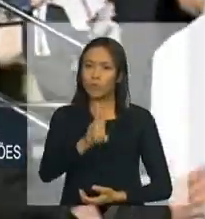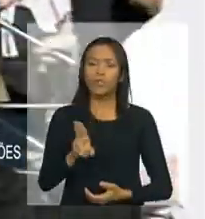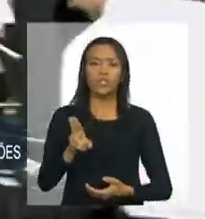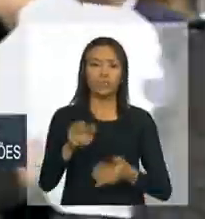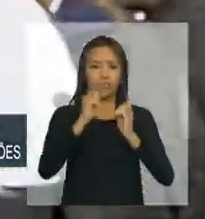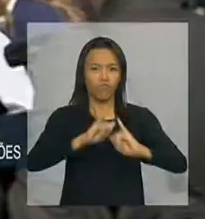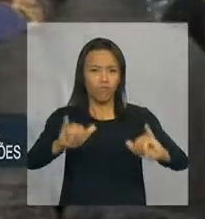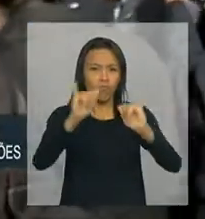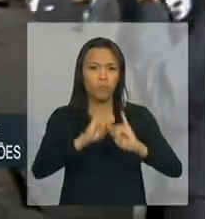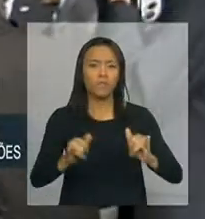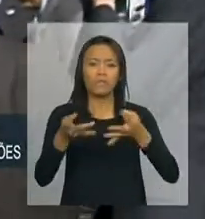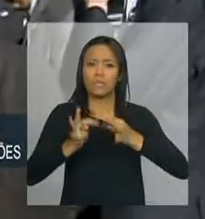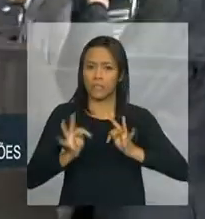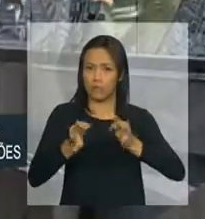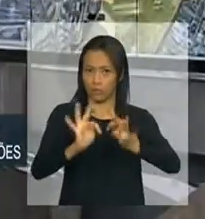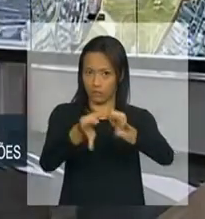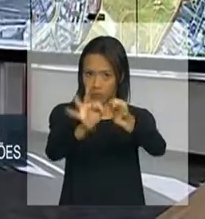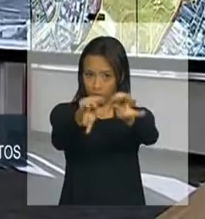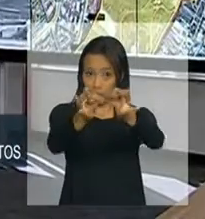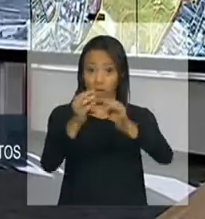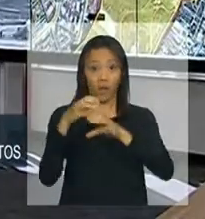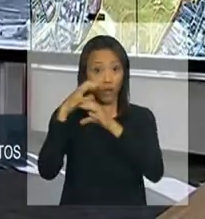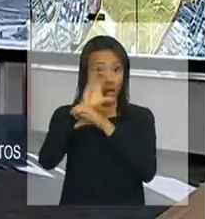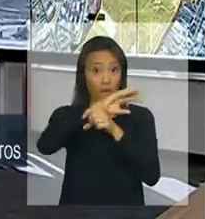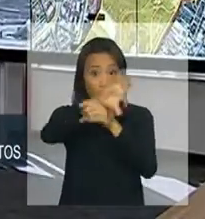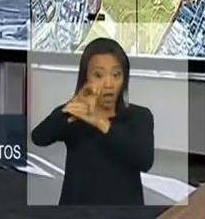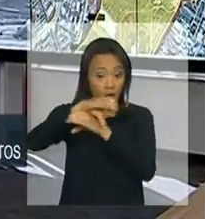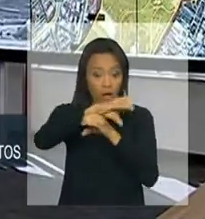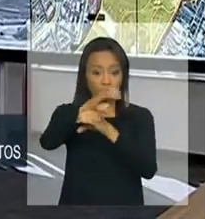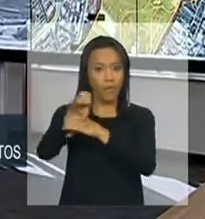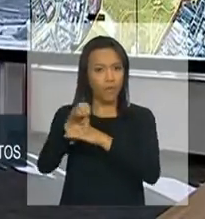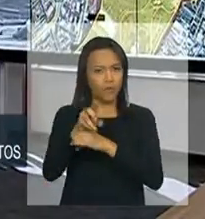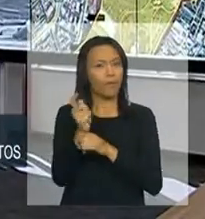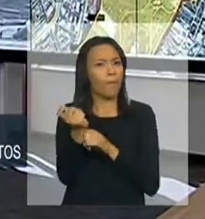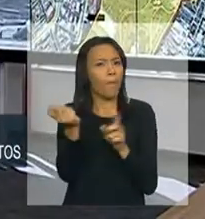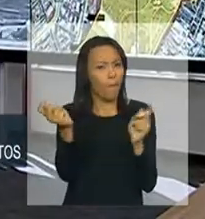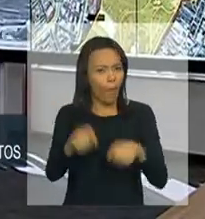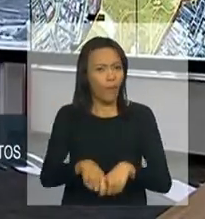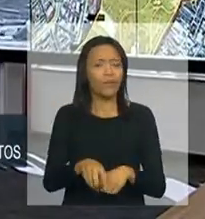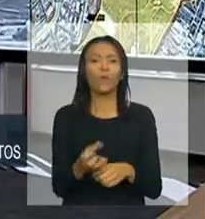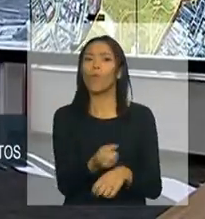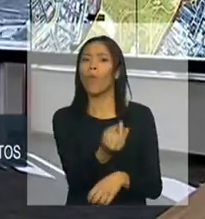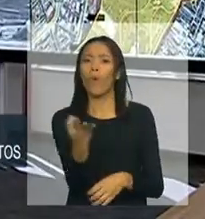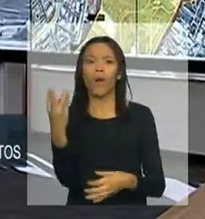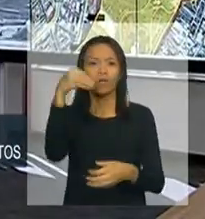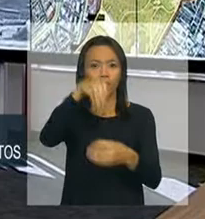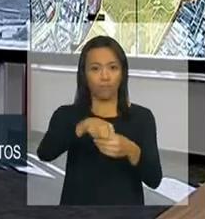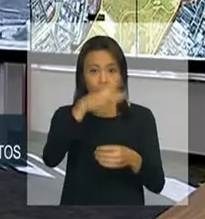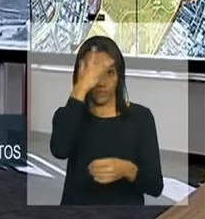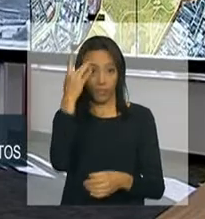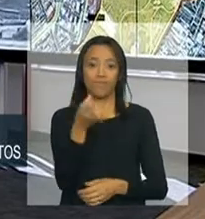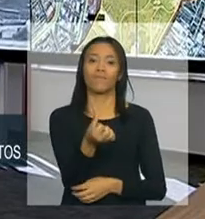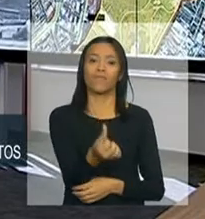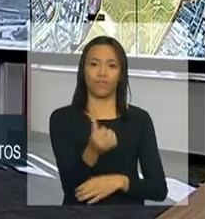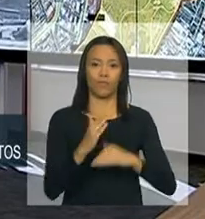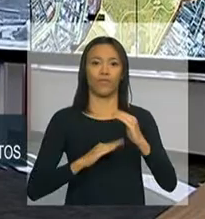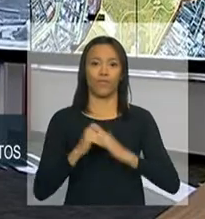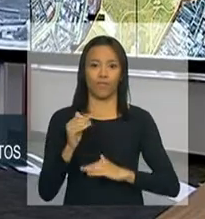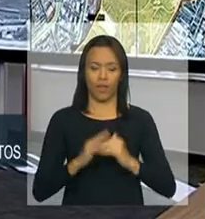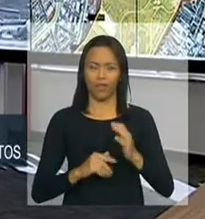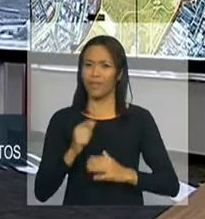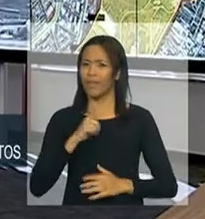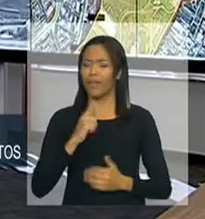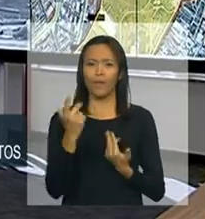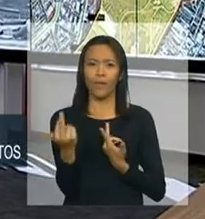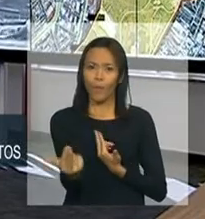comunicação câmeras tecnologia da informação e podem abrigar até seis profissionais e eles têm as